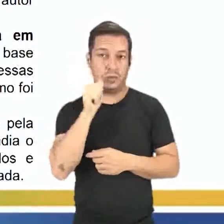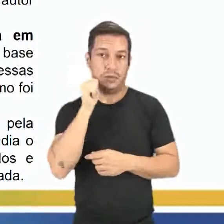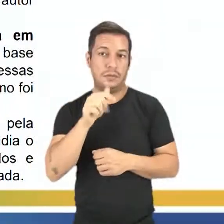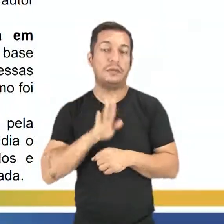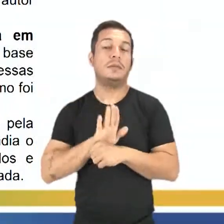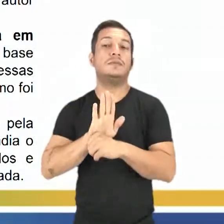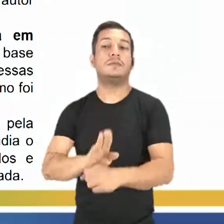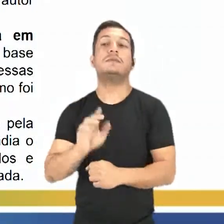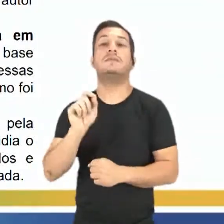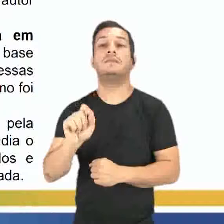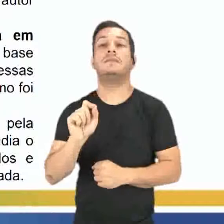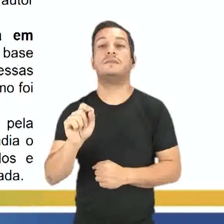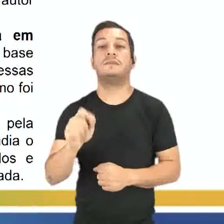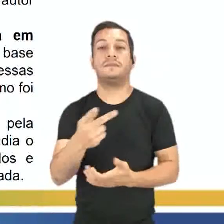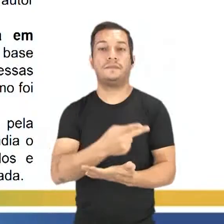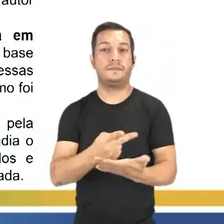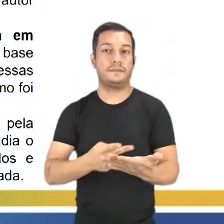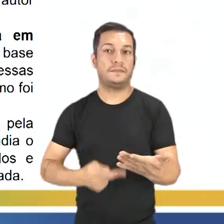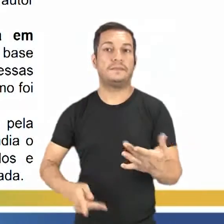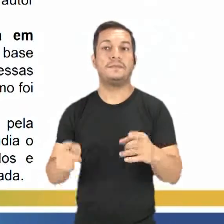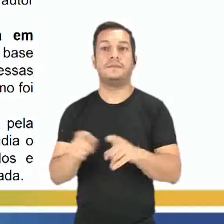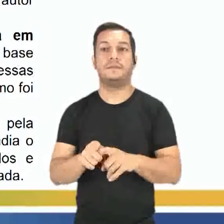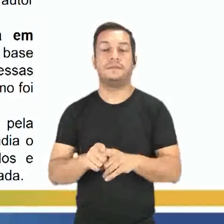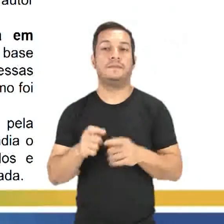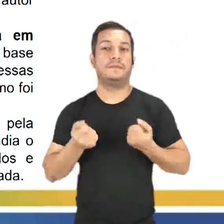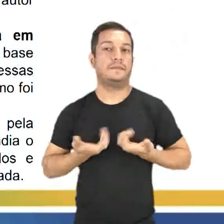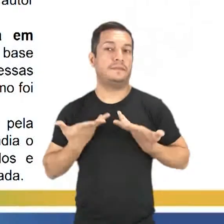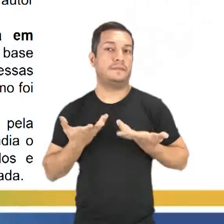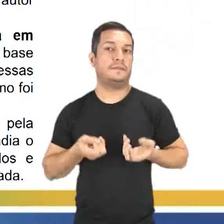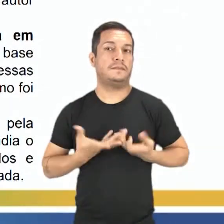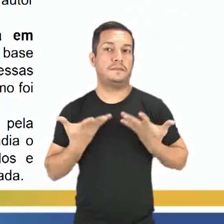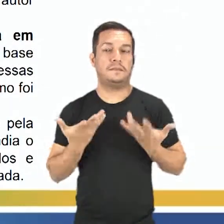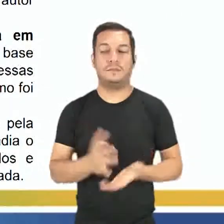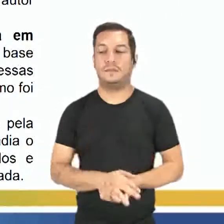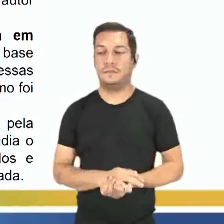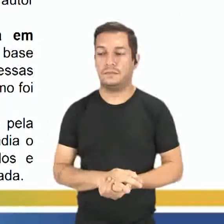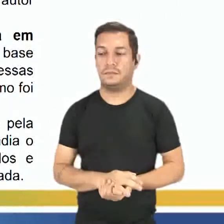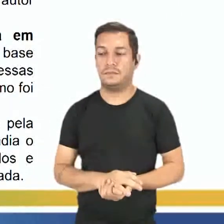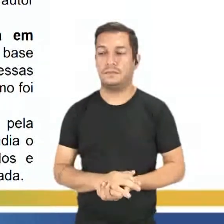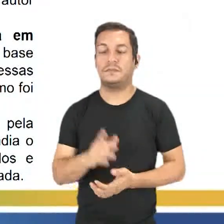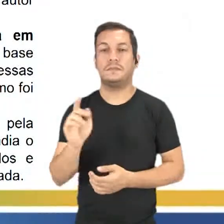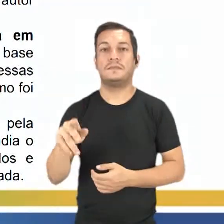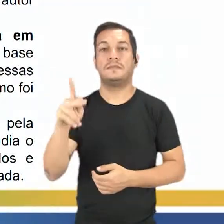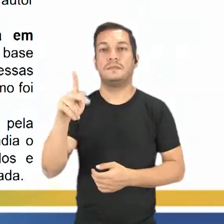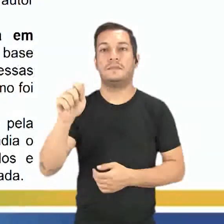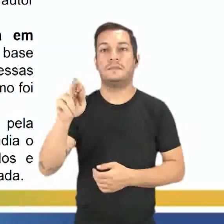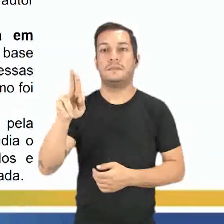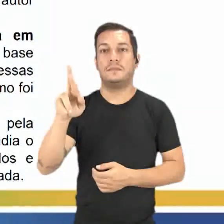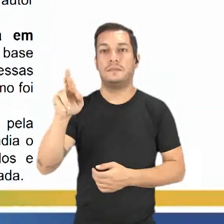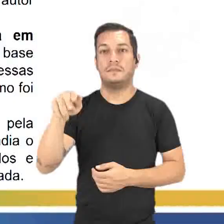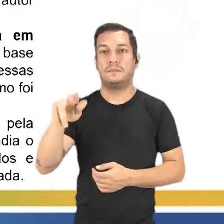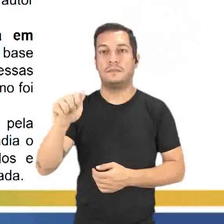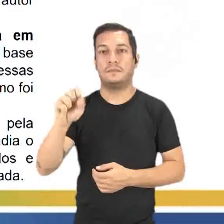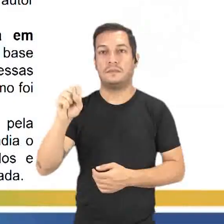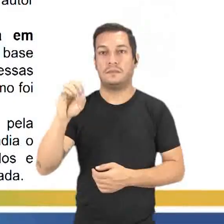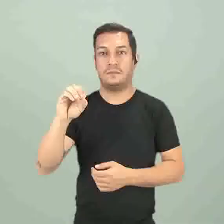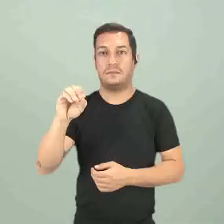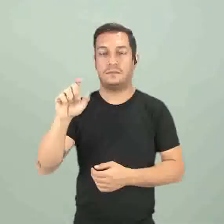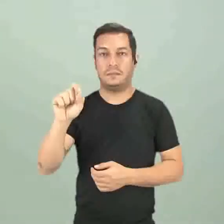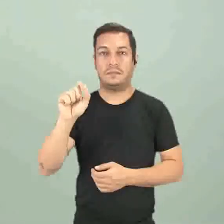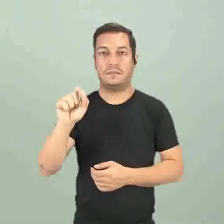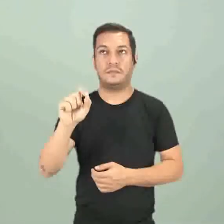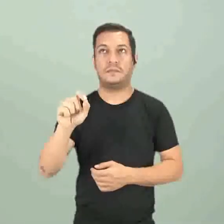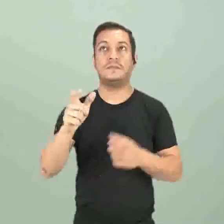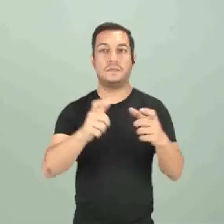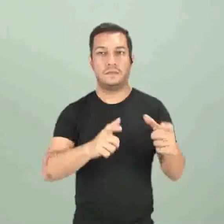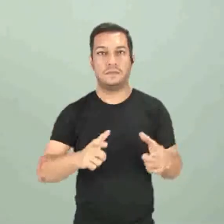ajudavam a poesia a fluir. Então, o Monte Parnaso era esse monte,